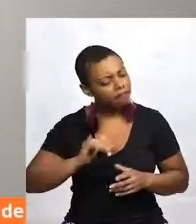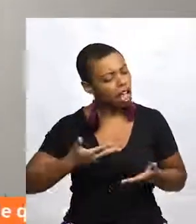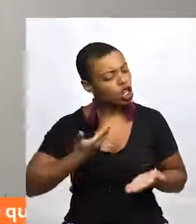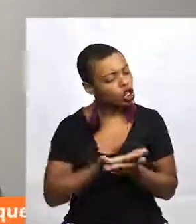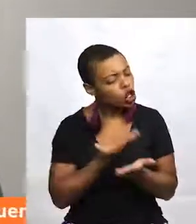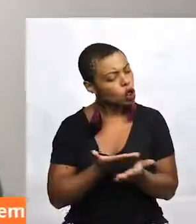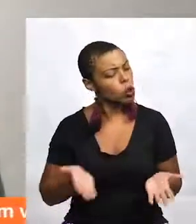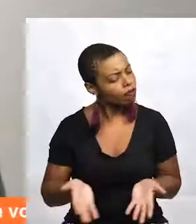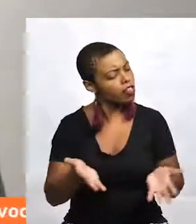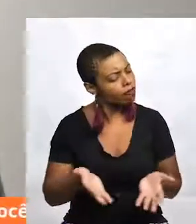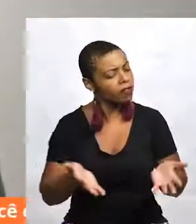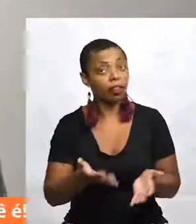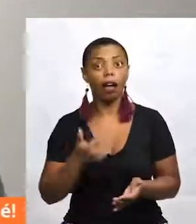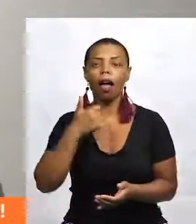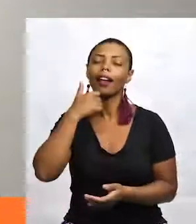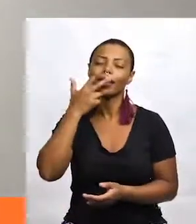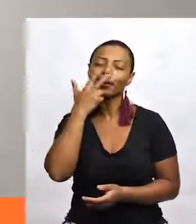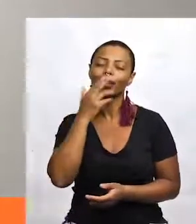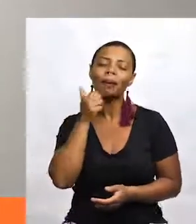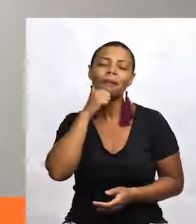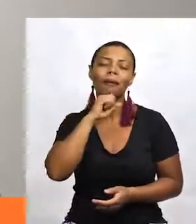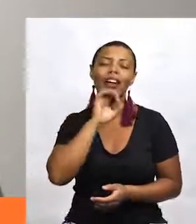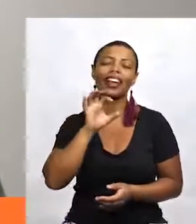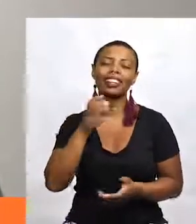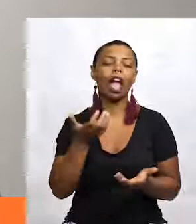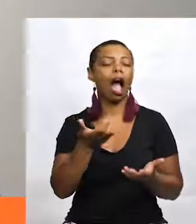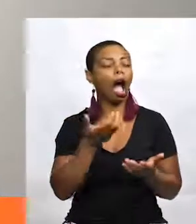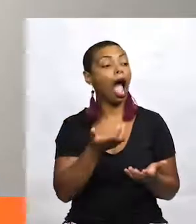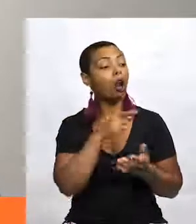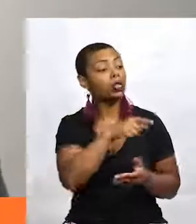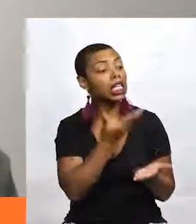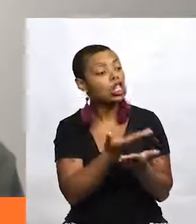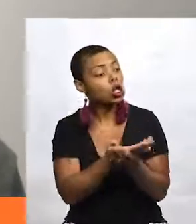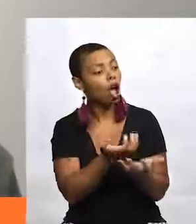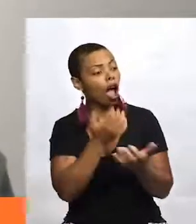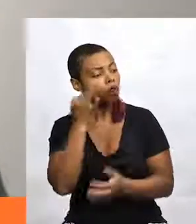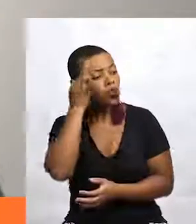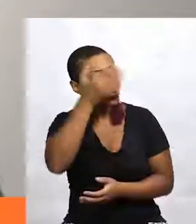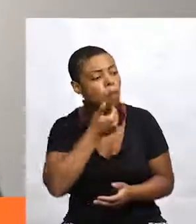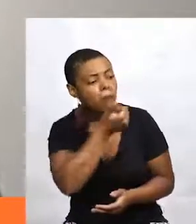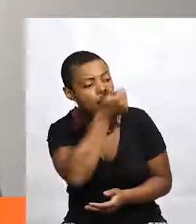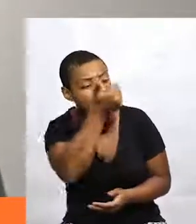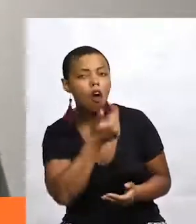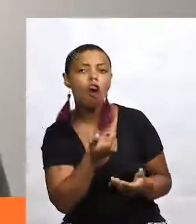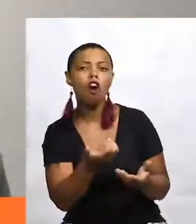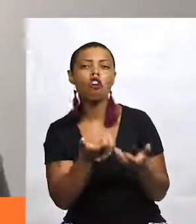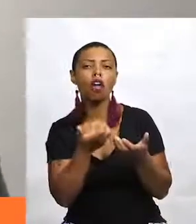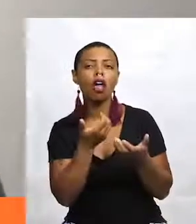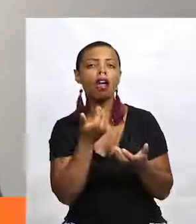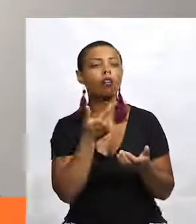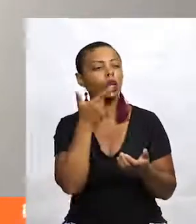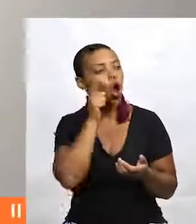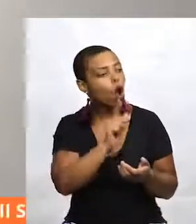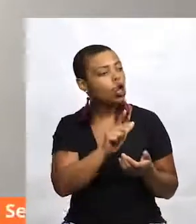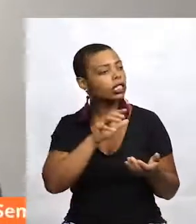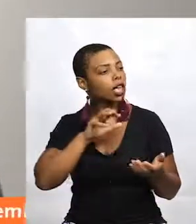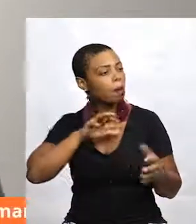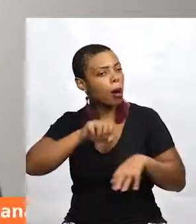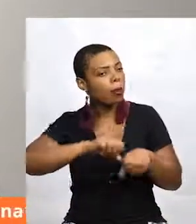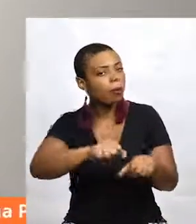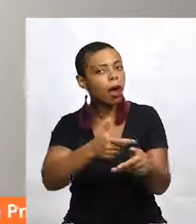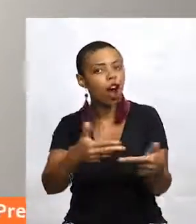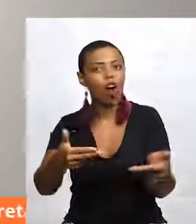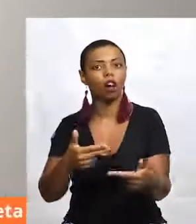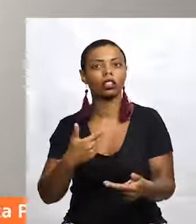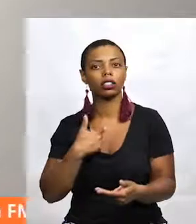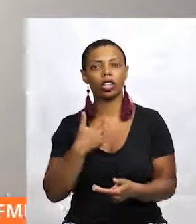preocupação de, não, eu quero que você estude, eu quero que você tenha um futuro no estudo, que você conquiste alguma coisa, né, então minha mãe sempre